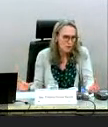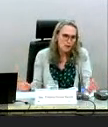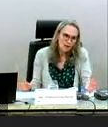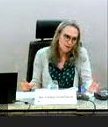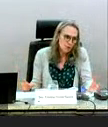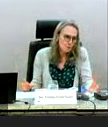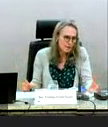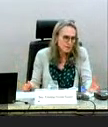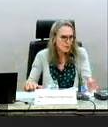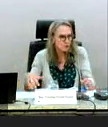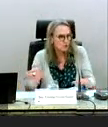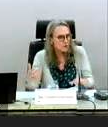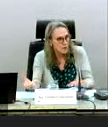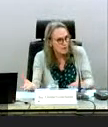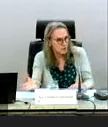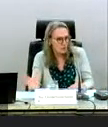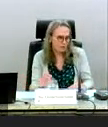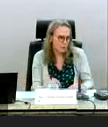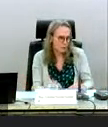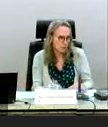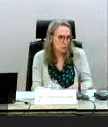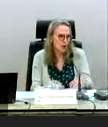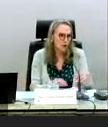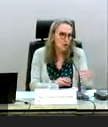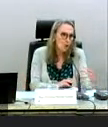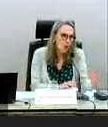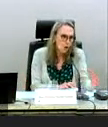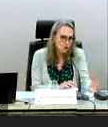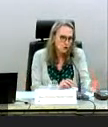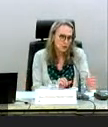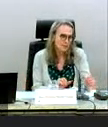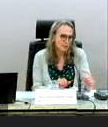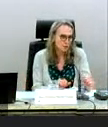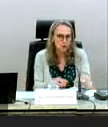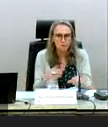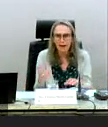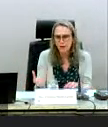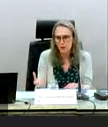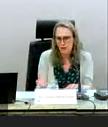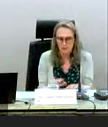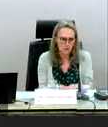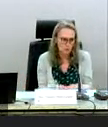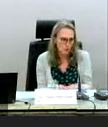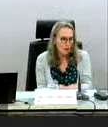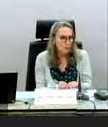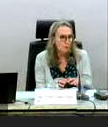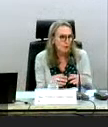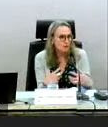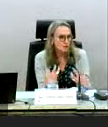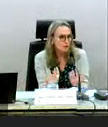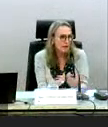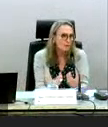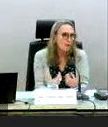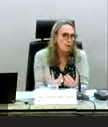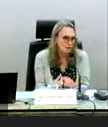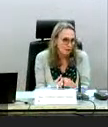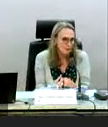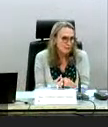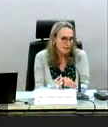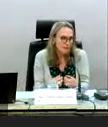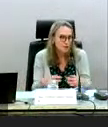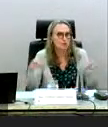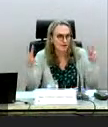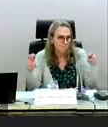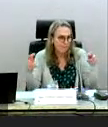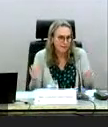requalificação, devem comparecer os filhos dessa pessoa, o cônjuge dessa pessoa, os pais dessa pessoa, porque isso vai importar,